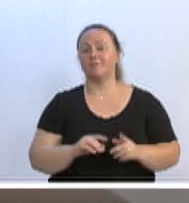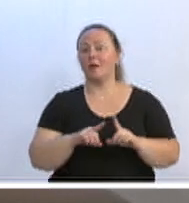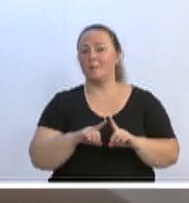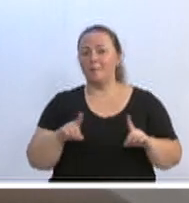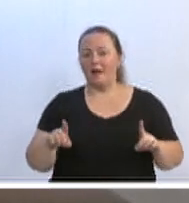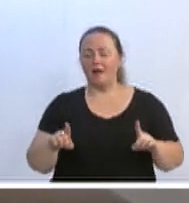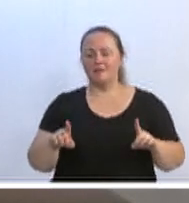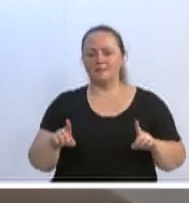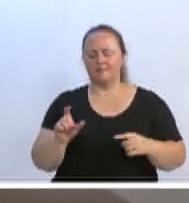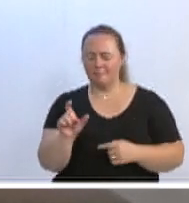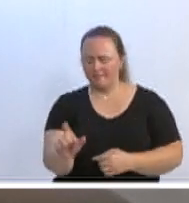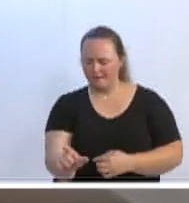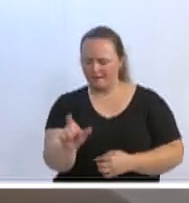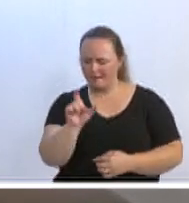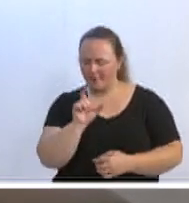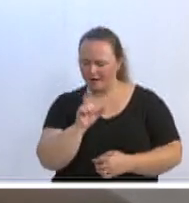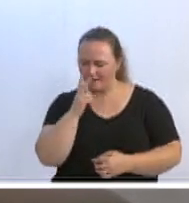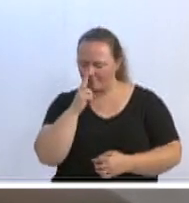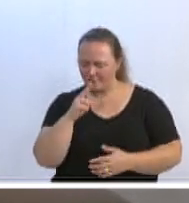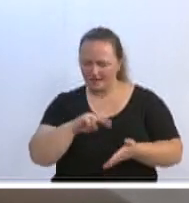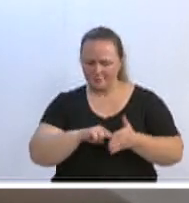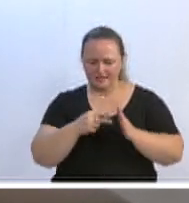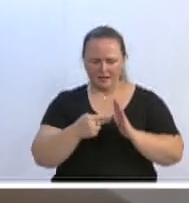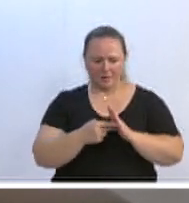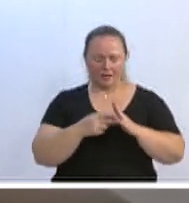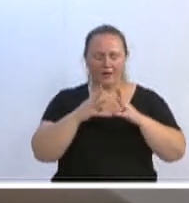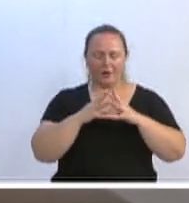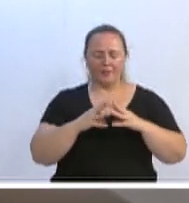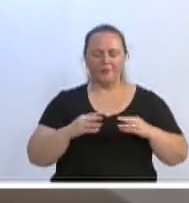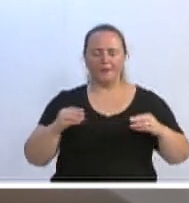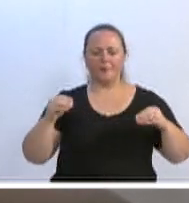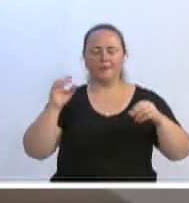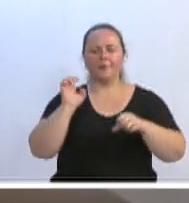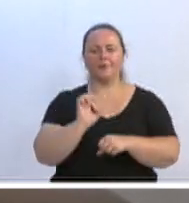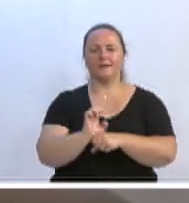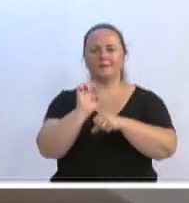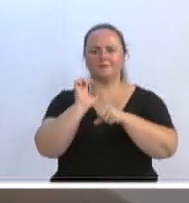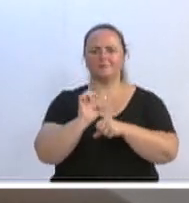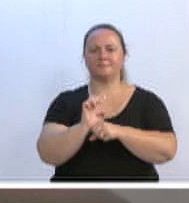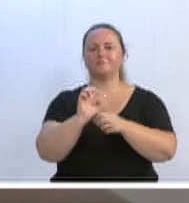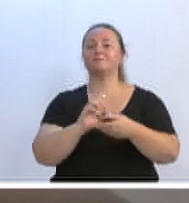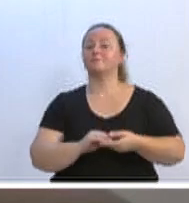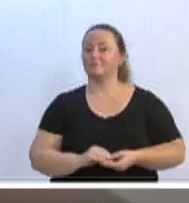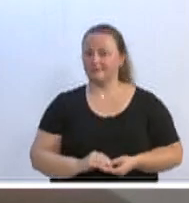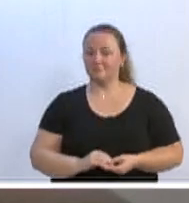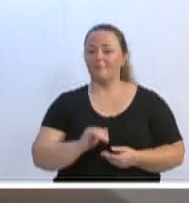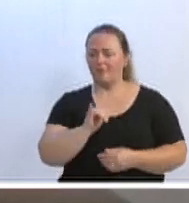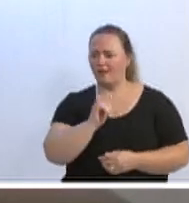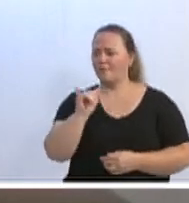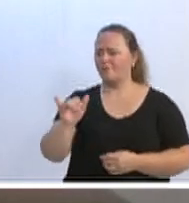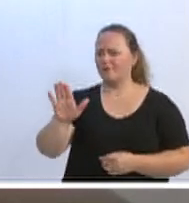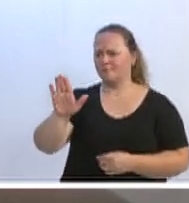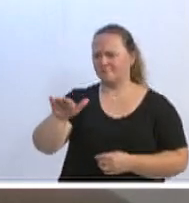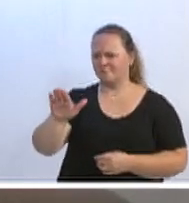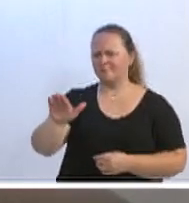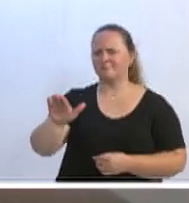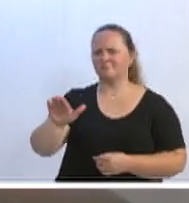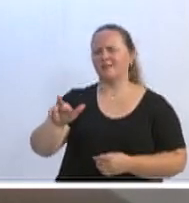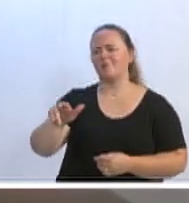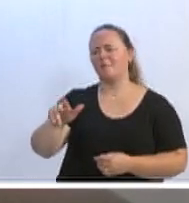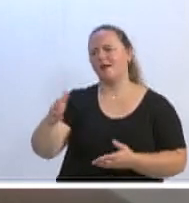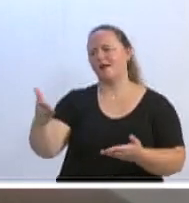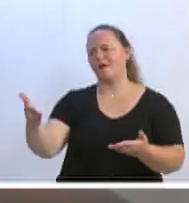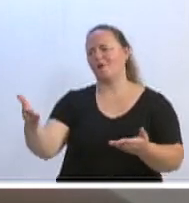palavra Maranata soa para nós como uma grande esperança. É quando nós chegamos para um irmão que está sofrendo, dizendo: meu irmão,